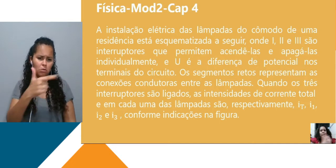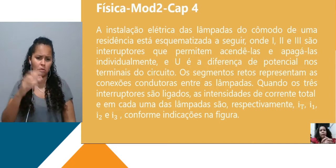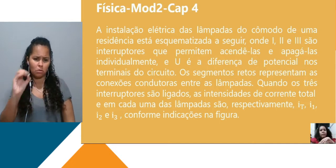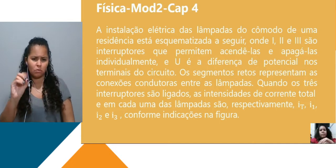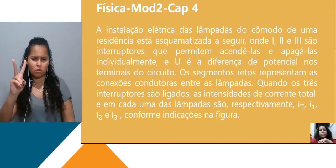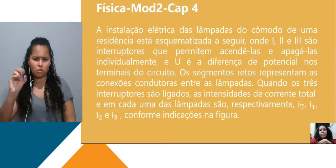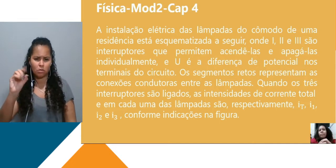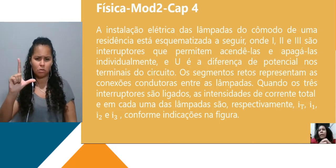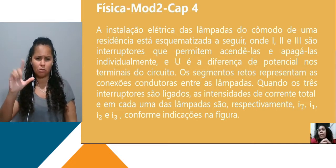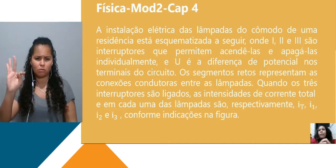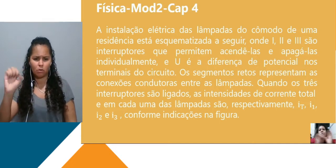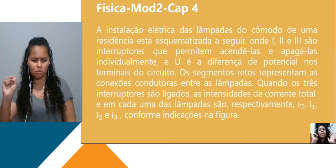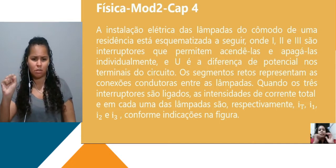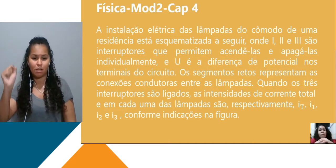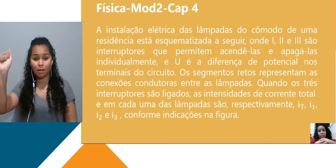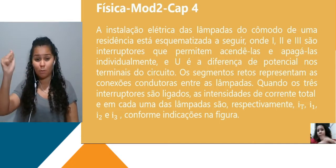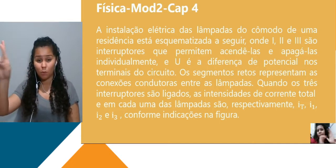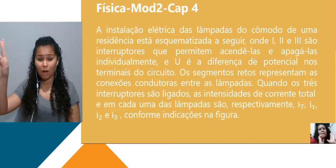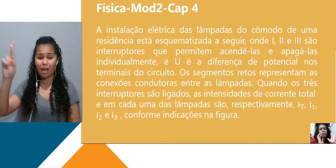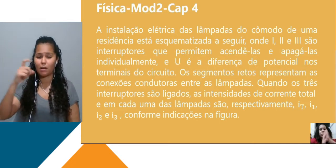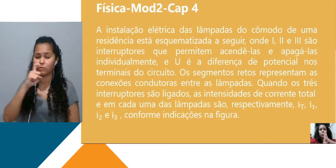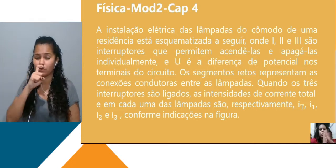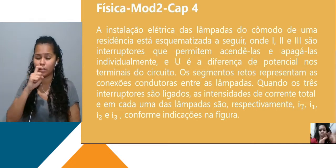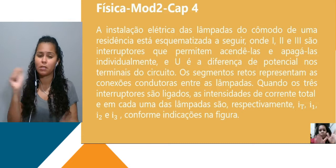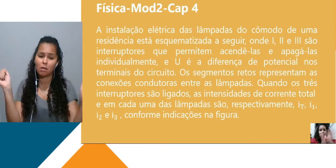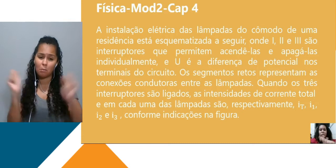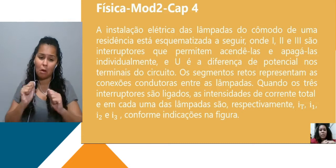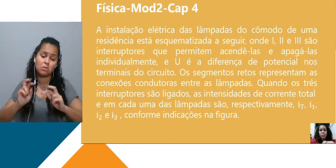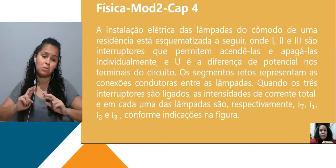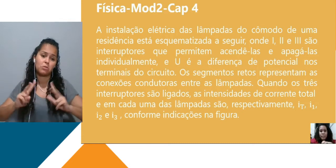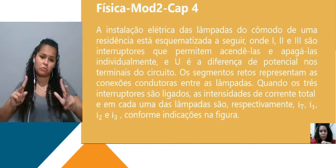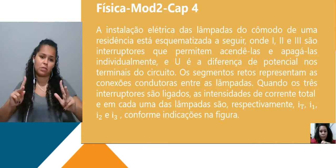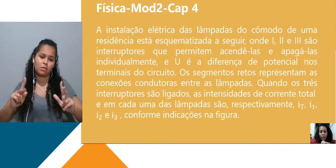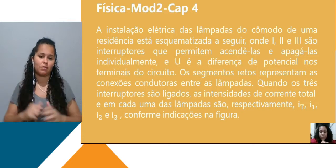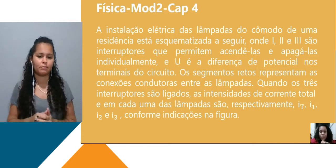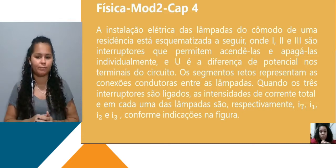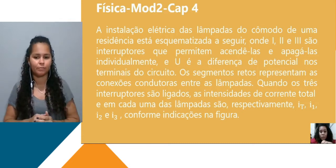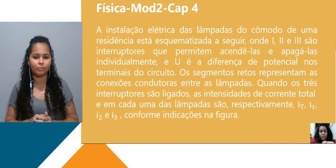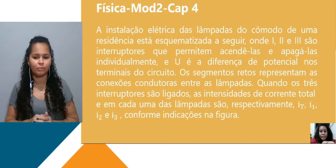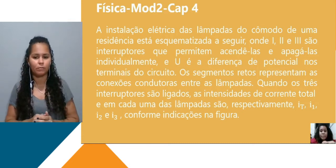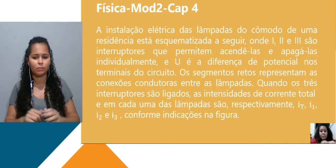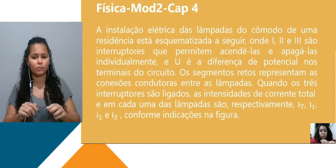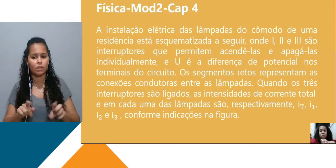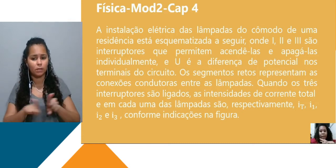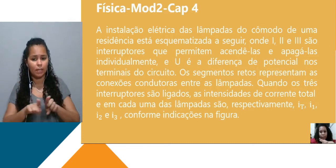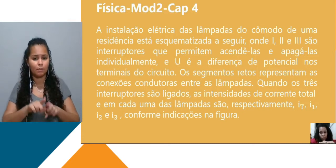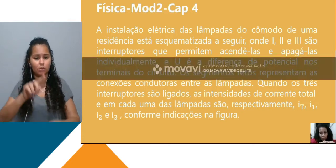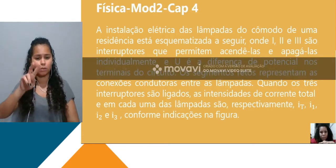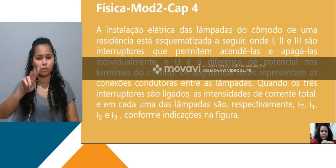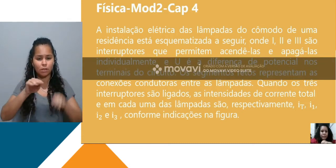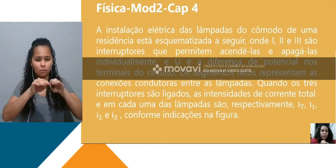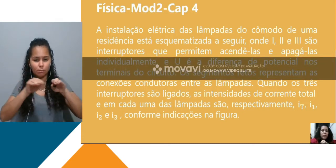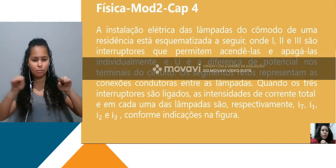volts para o ar-condicionado. Seria, por exemplo, uma diferença de potencial. Os segmentos